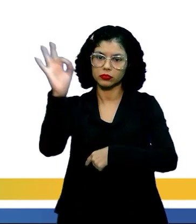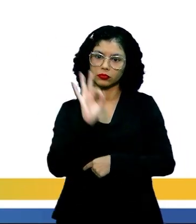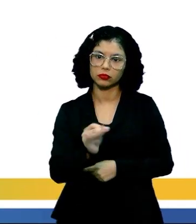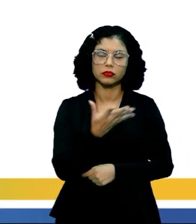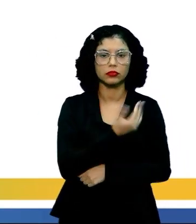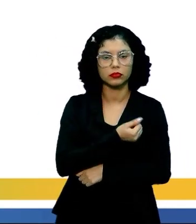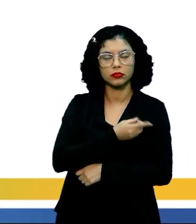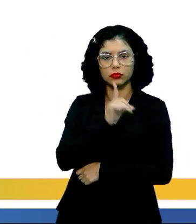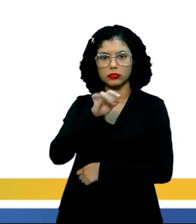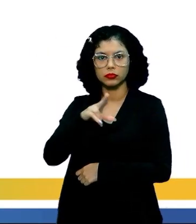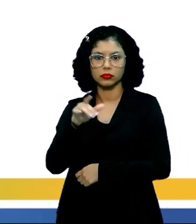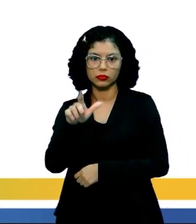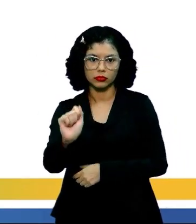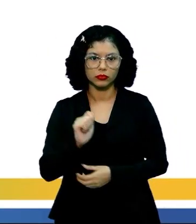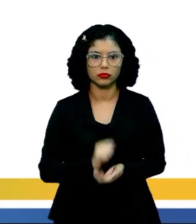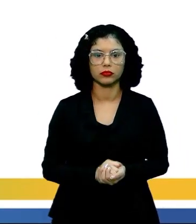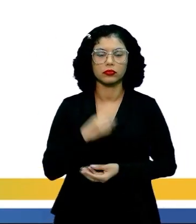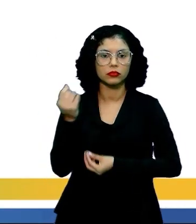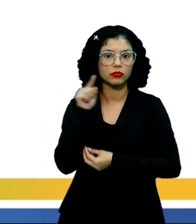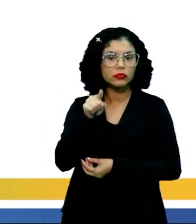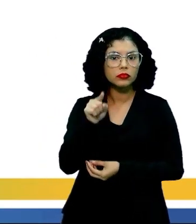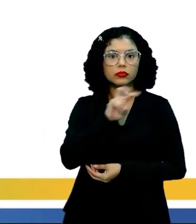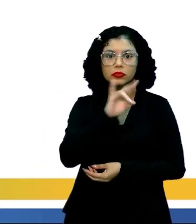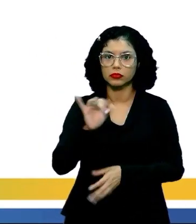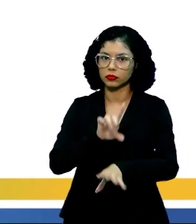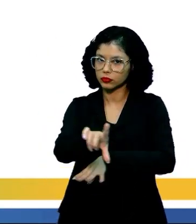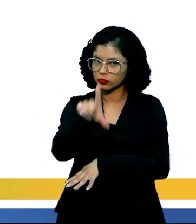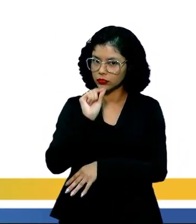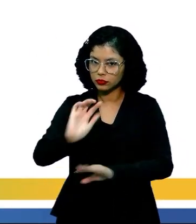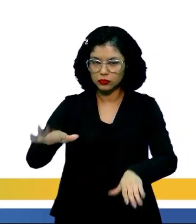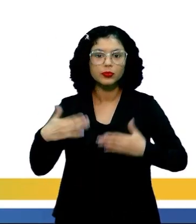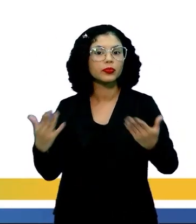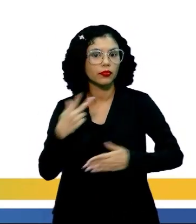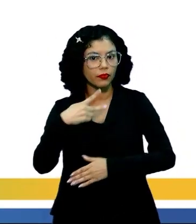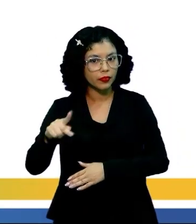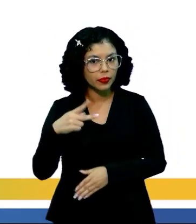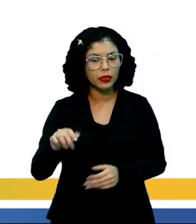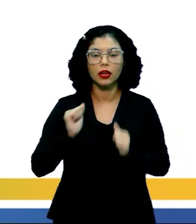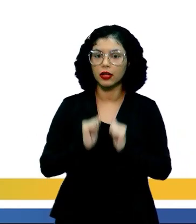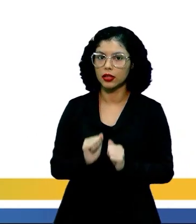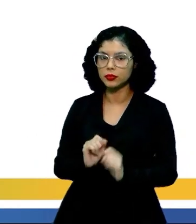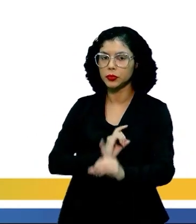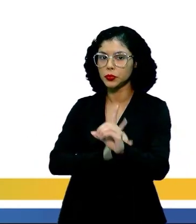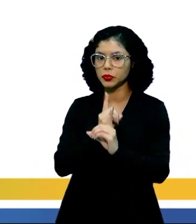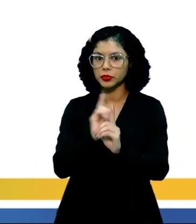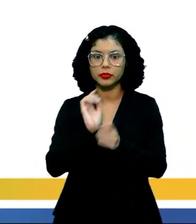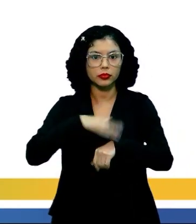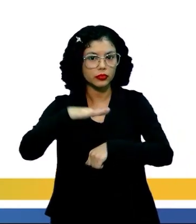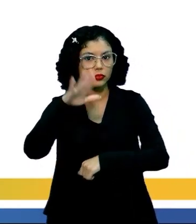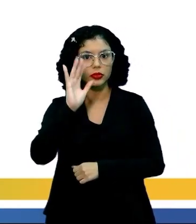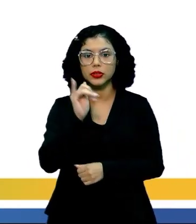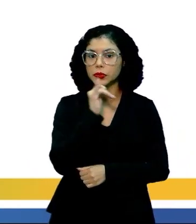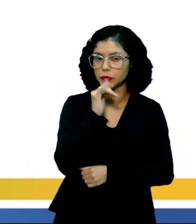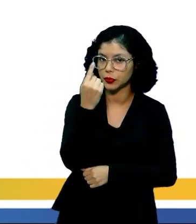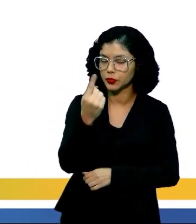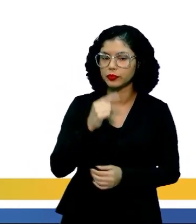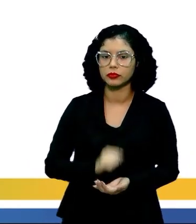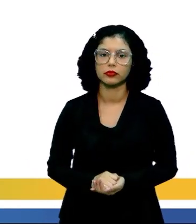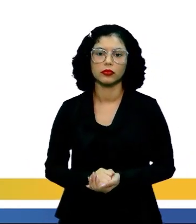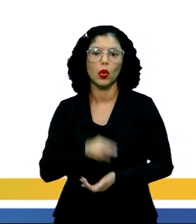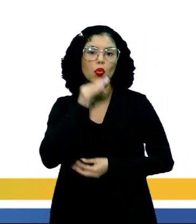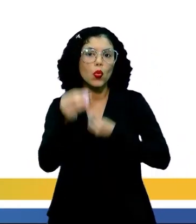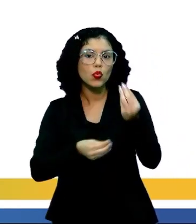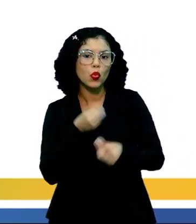de porcentagem em número decimal. Você vai escolher qual delas você vai se identificar mais. Exemplo 1.